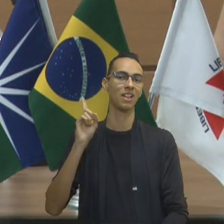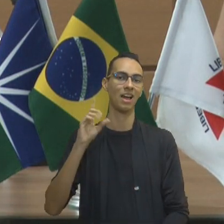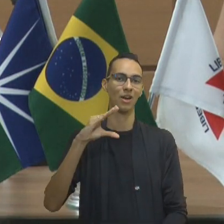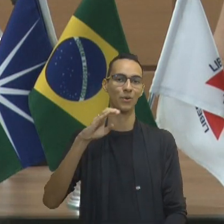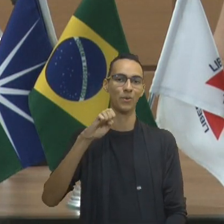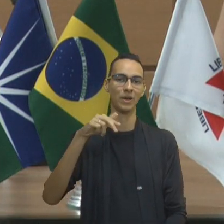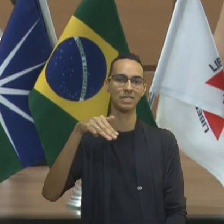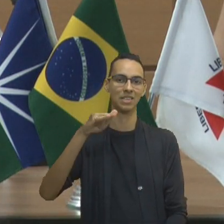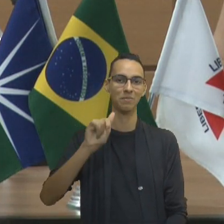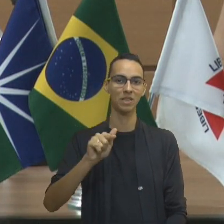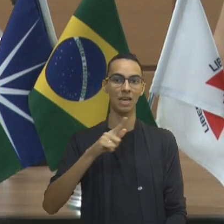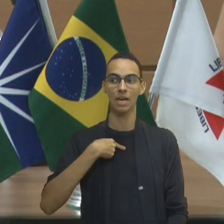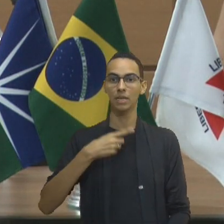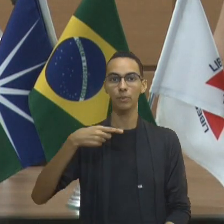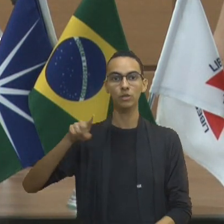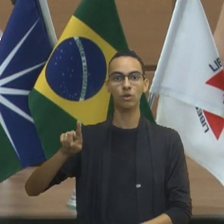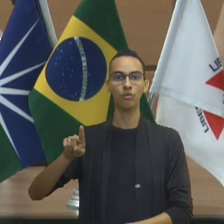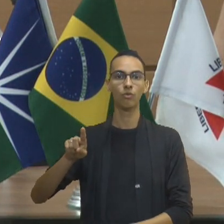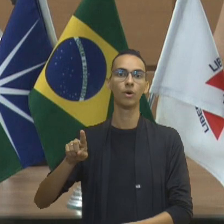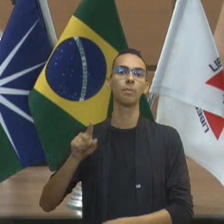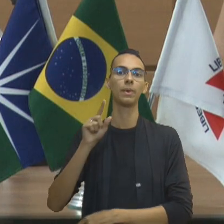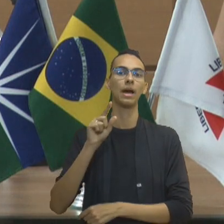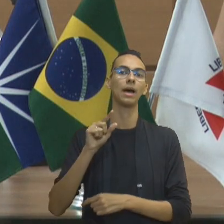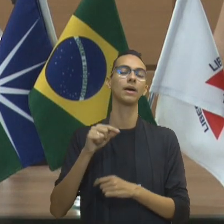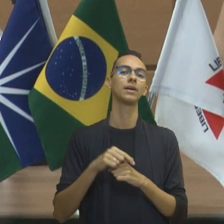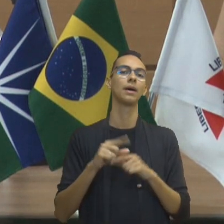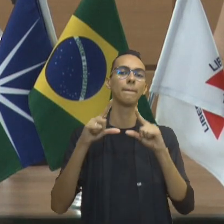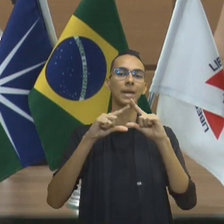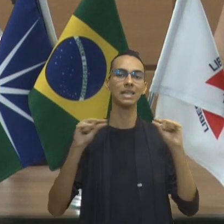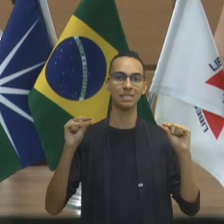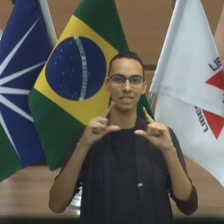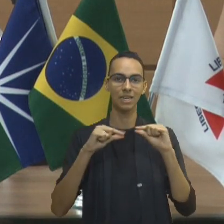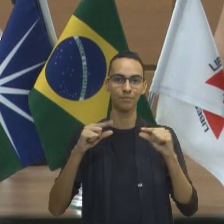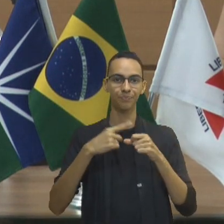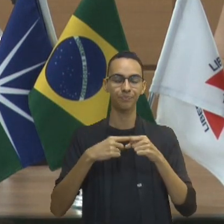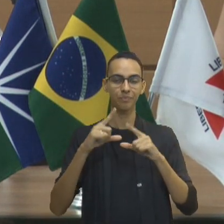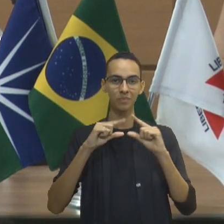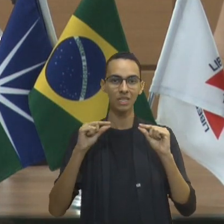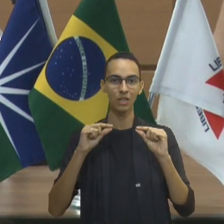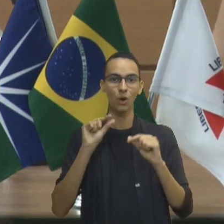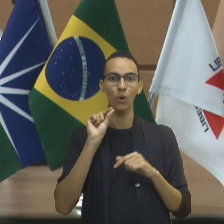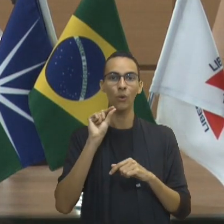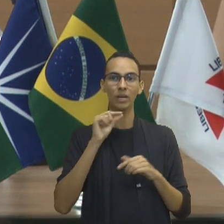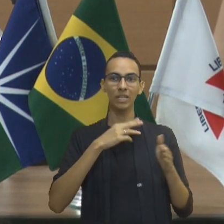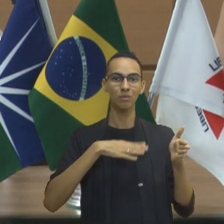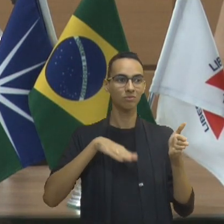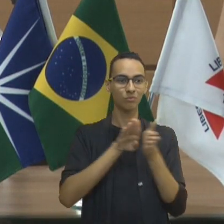De Belo Horizonte eu fui para Brasília. O que eu mais visitei foi gabinete de deputados.